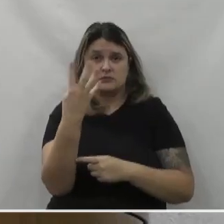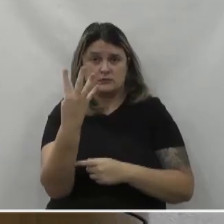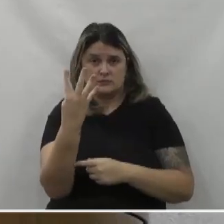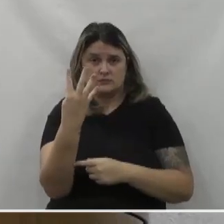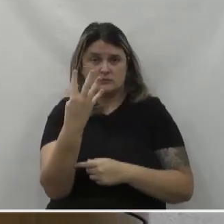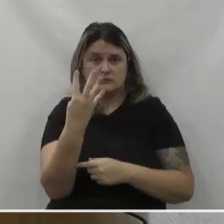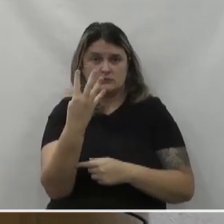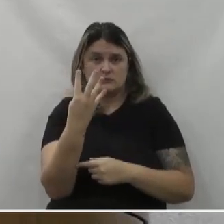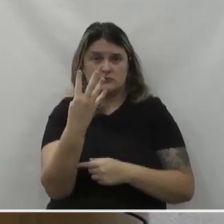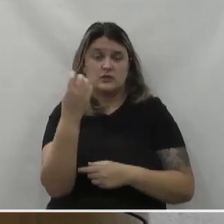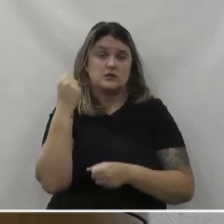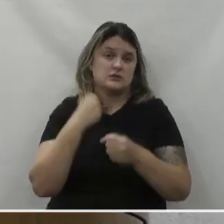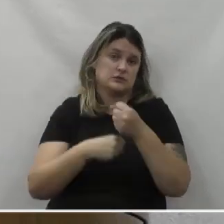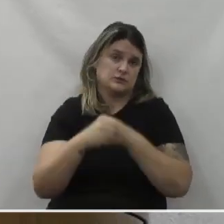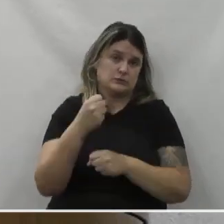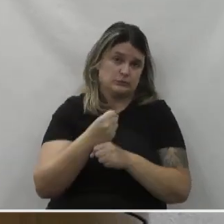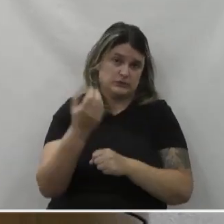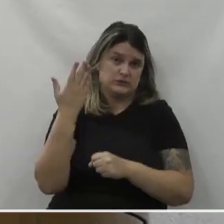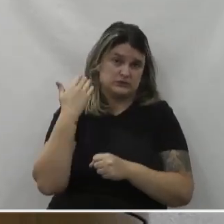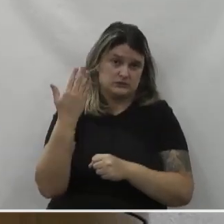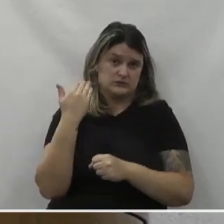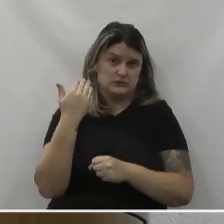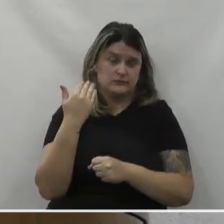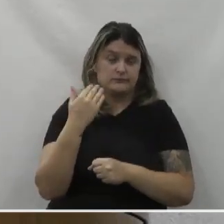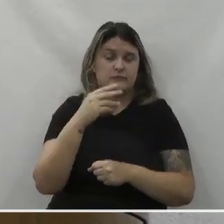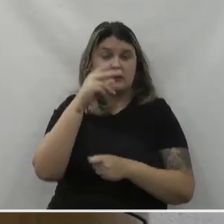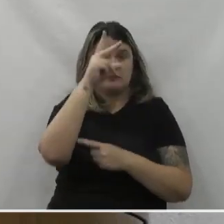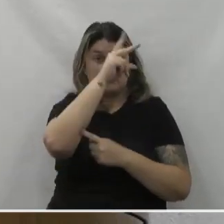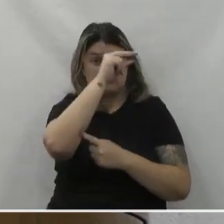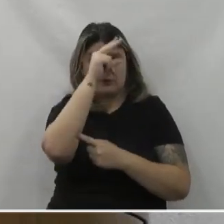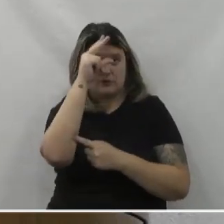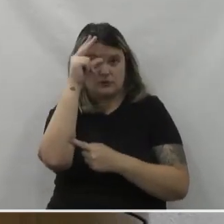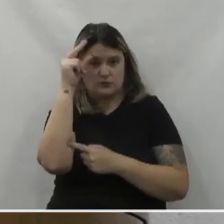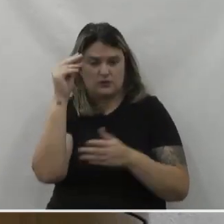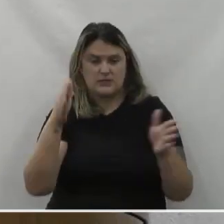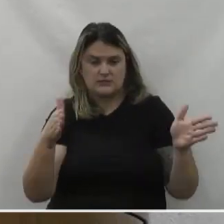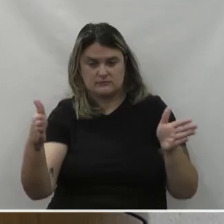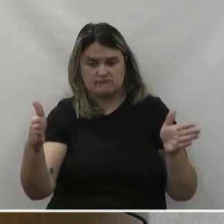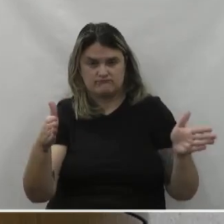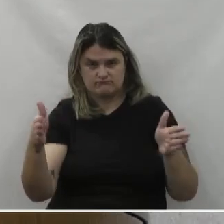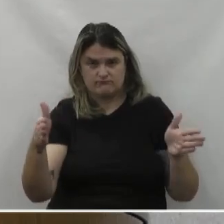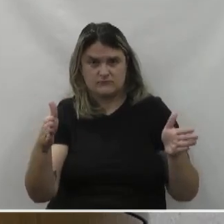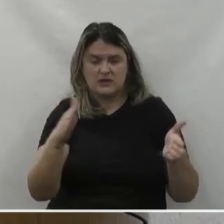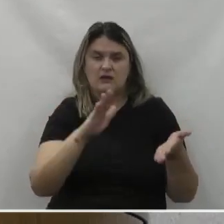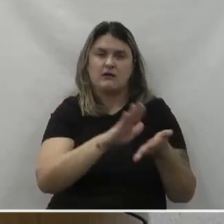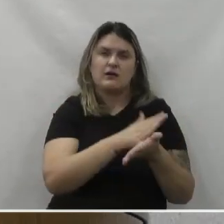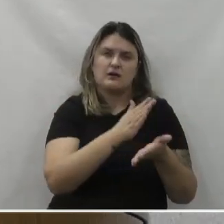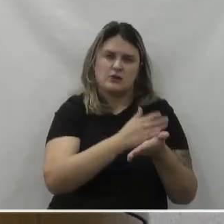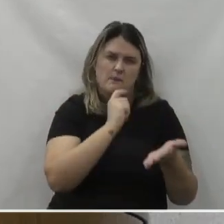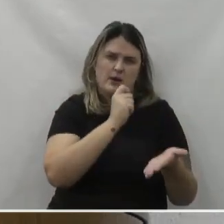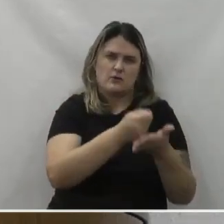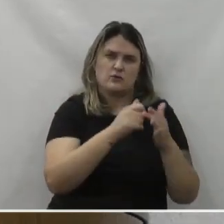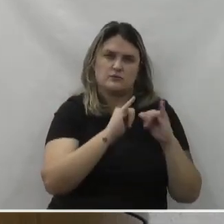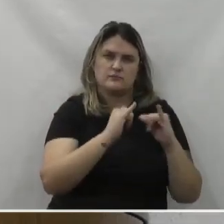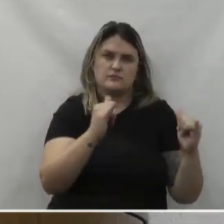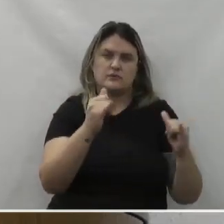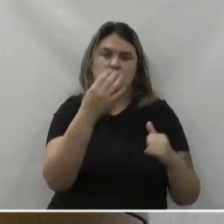2024, tá? O ano passado. A prefeitura, durante o ano, gastou em energia